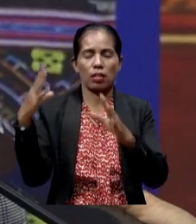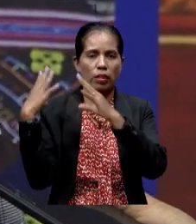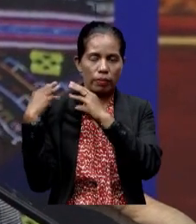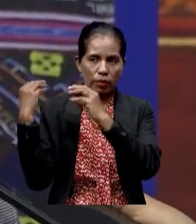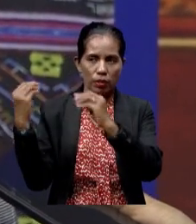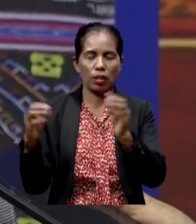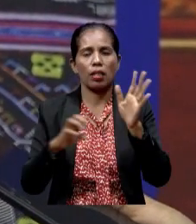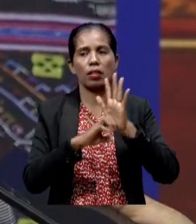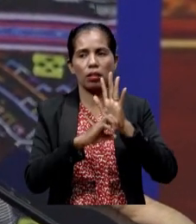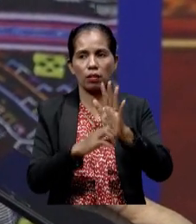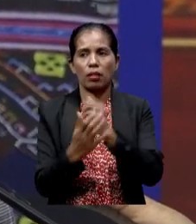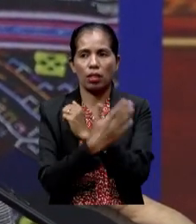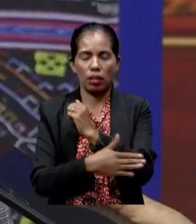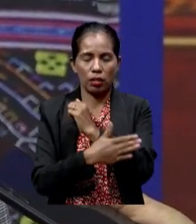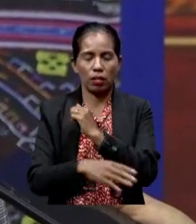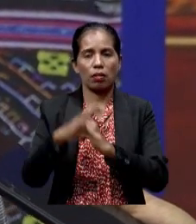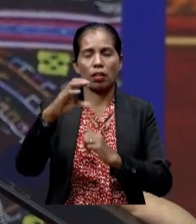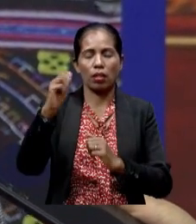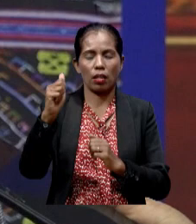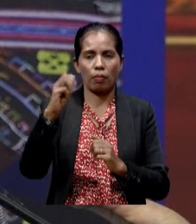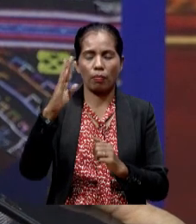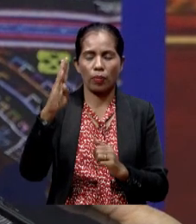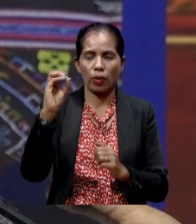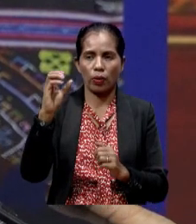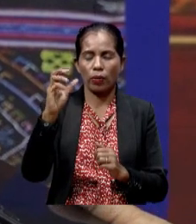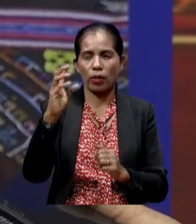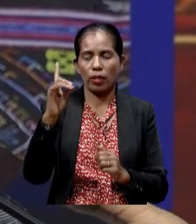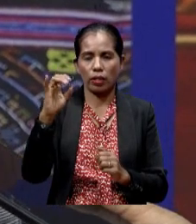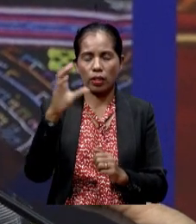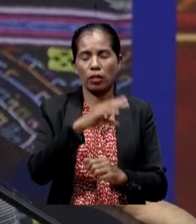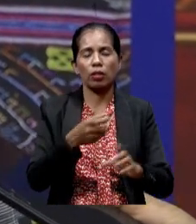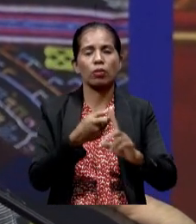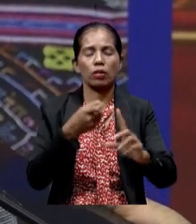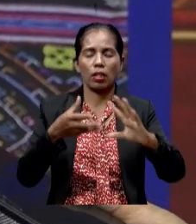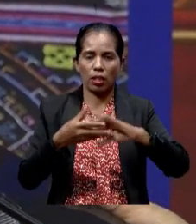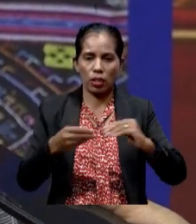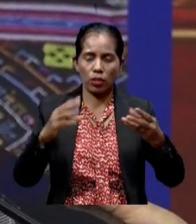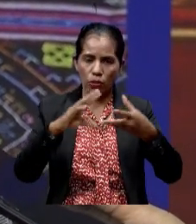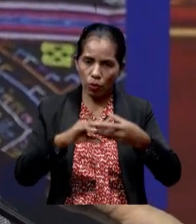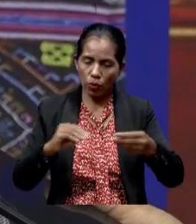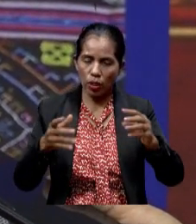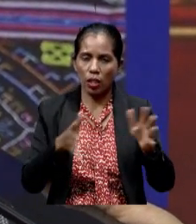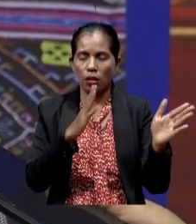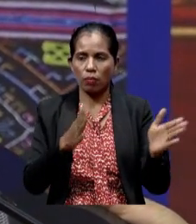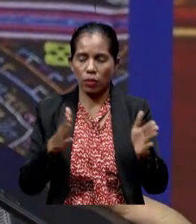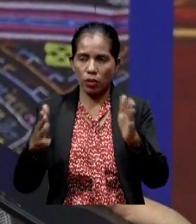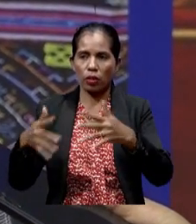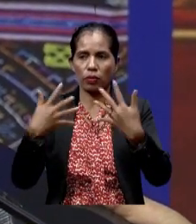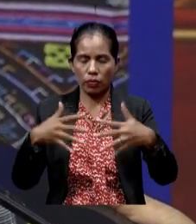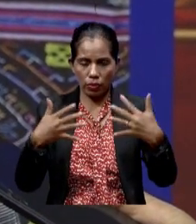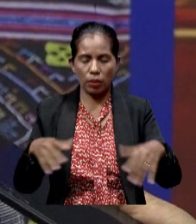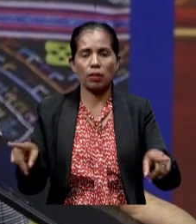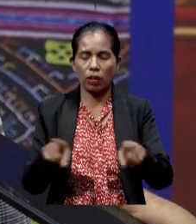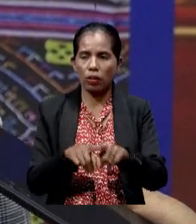por exemplo, nessa nação Cambódia, se a outro livro, se a história, livro, se processo funo moça nessa nia